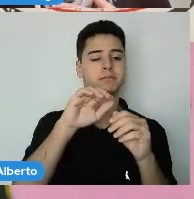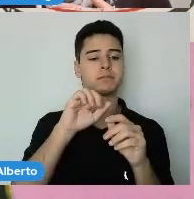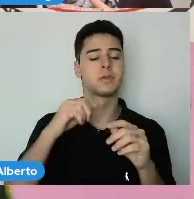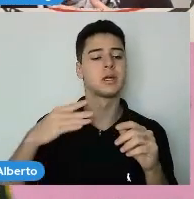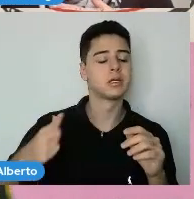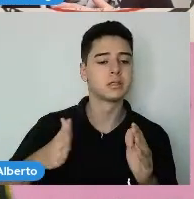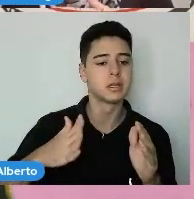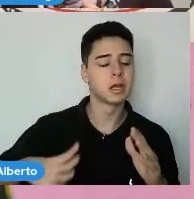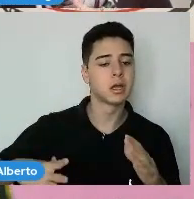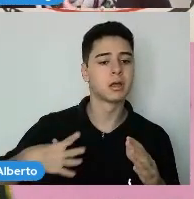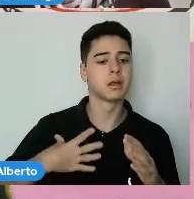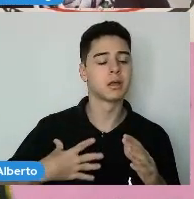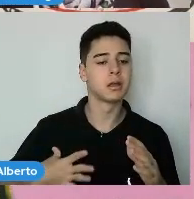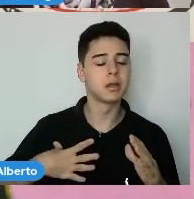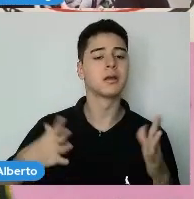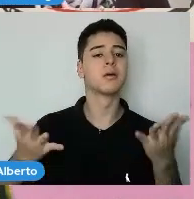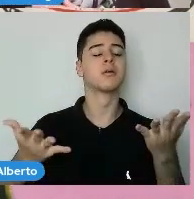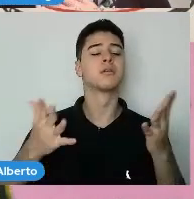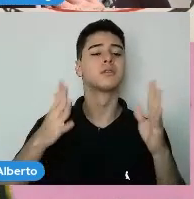o impacto